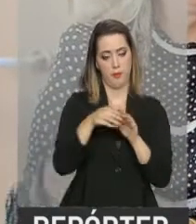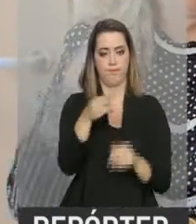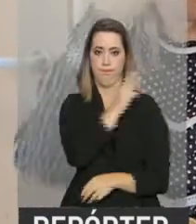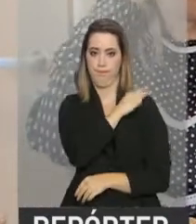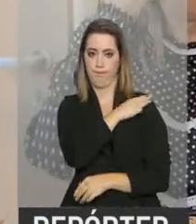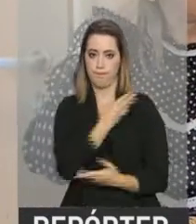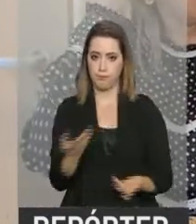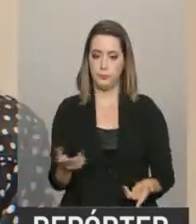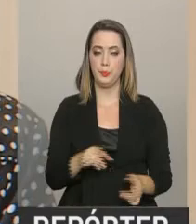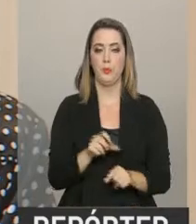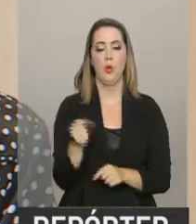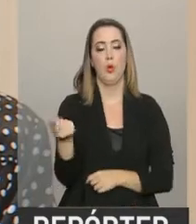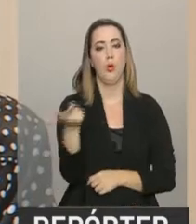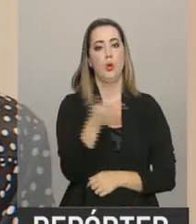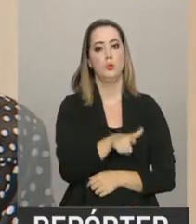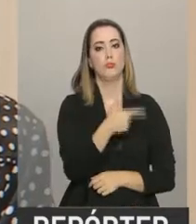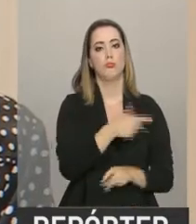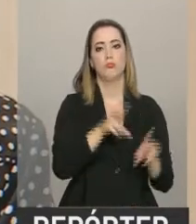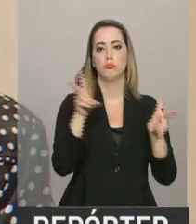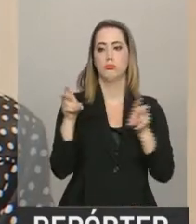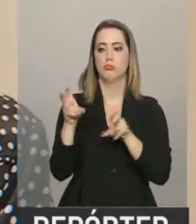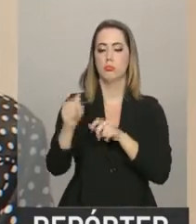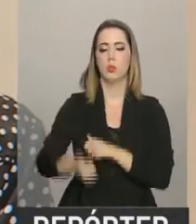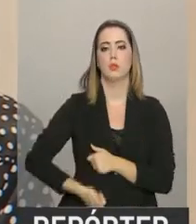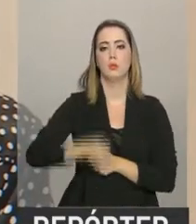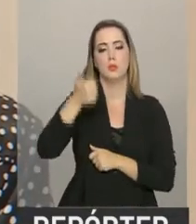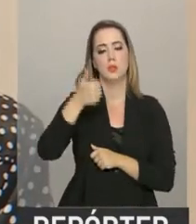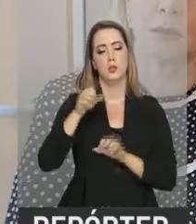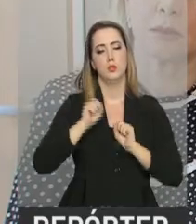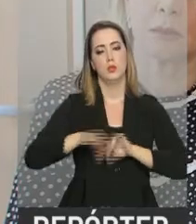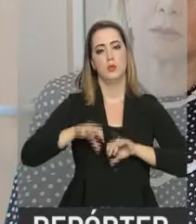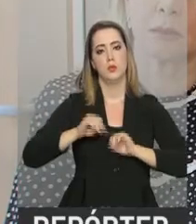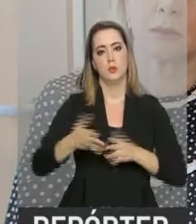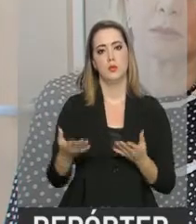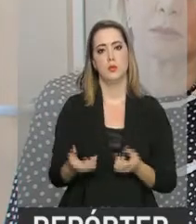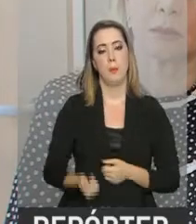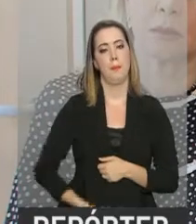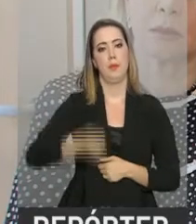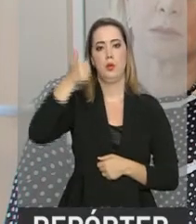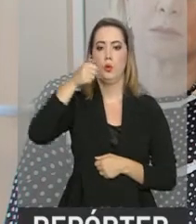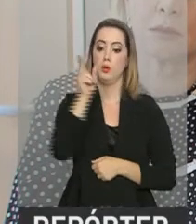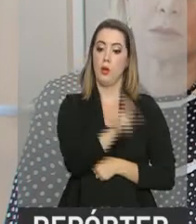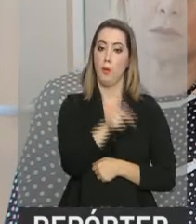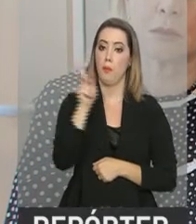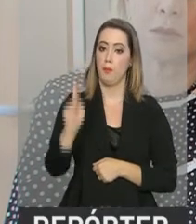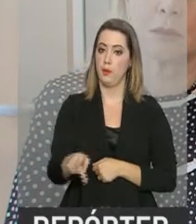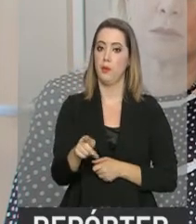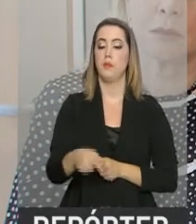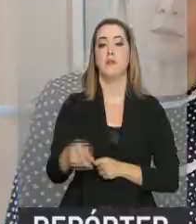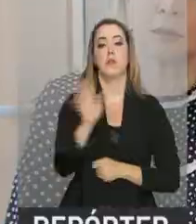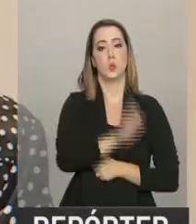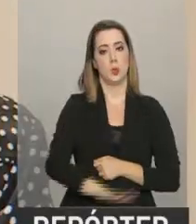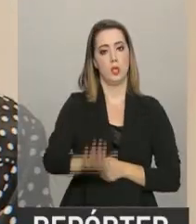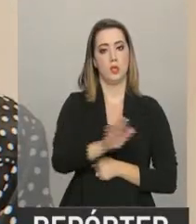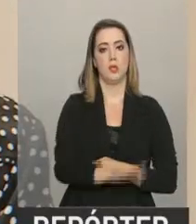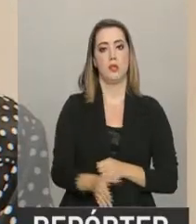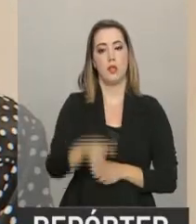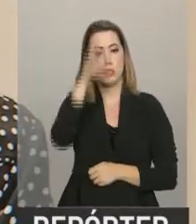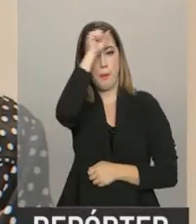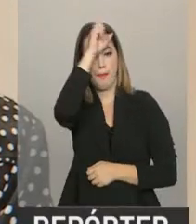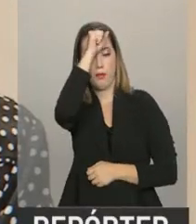são necessárias outras ações para melhorar a educação no brasil como investir na formação de professores na alfabetização e no ensino